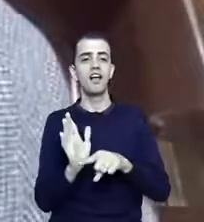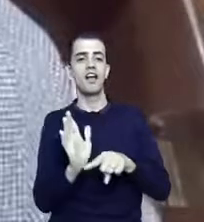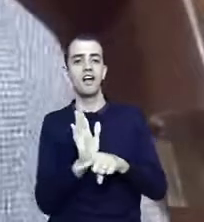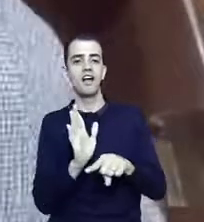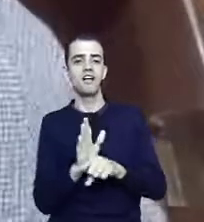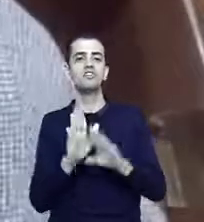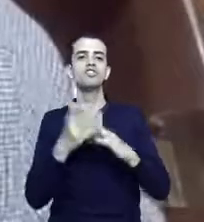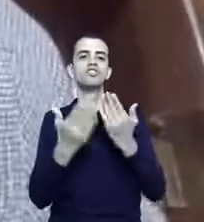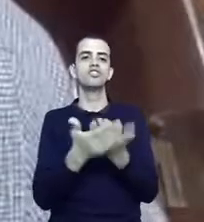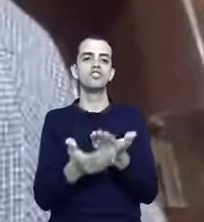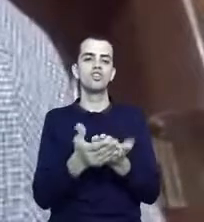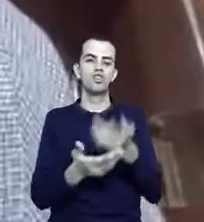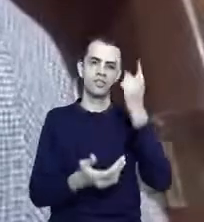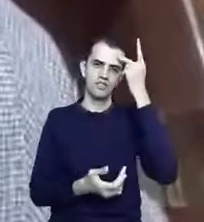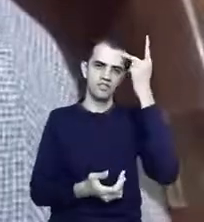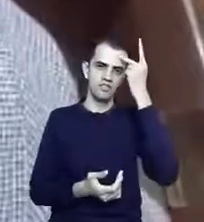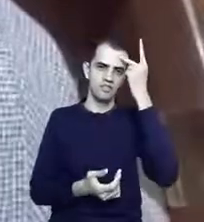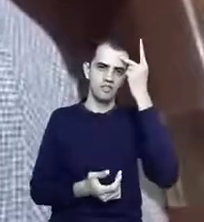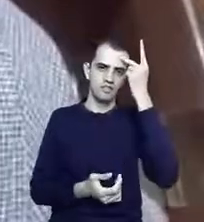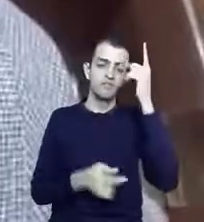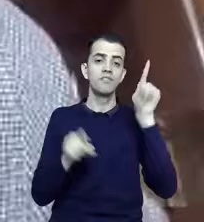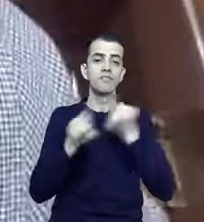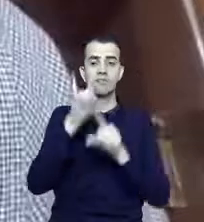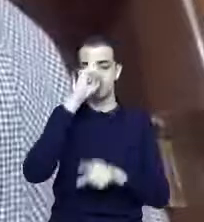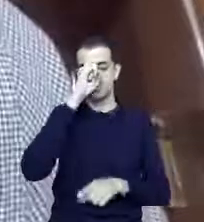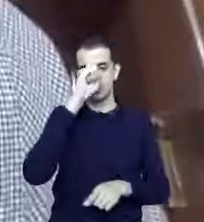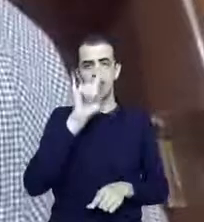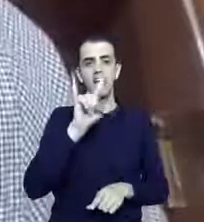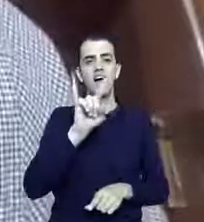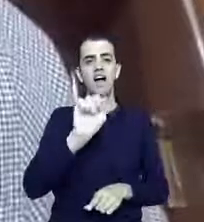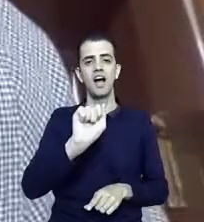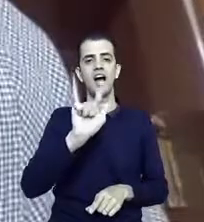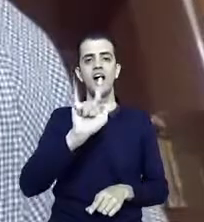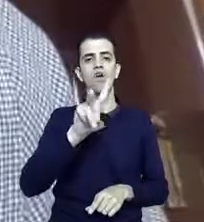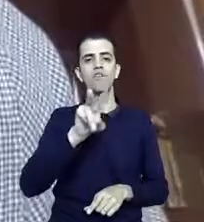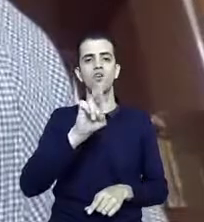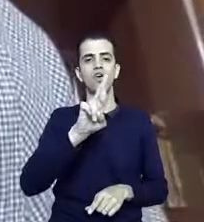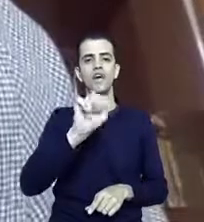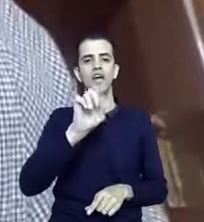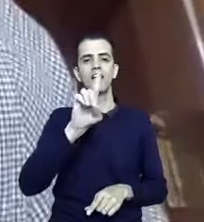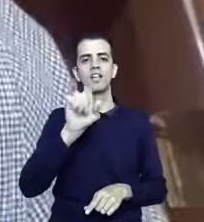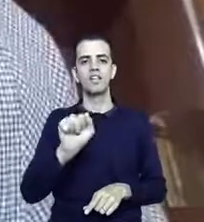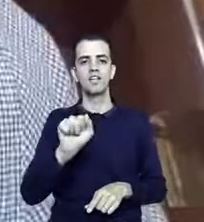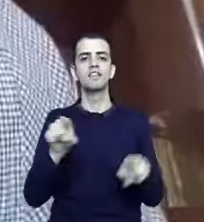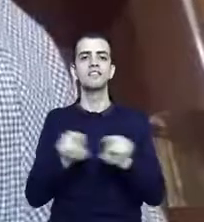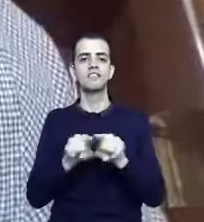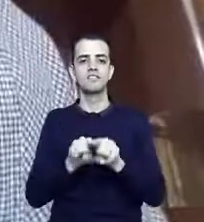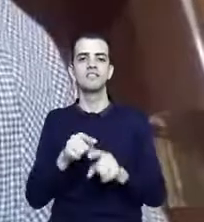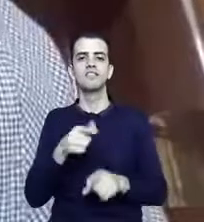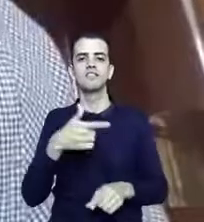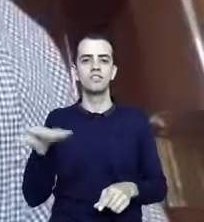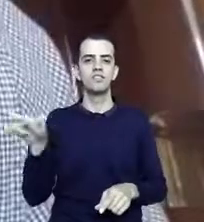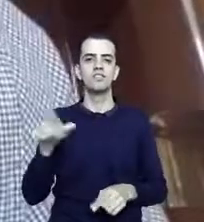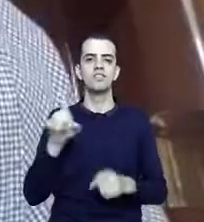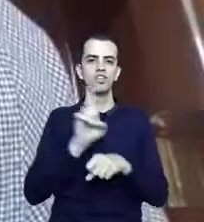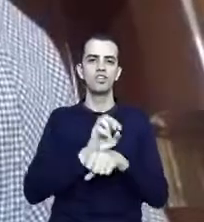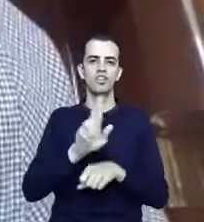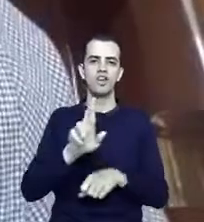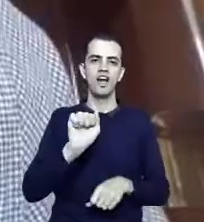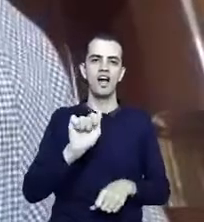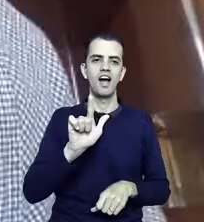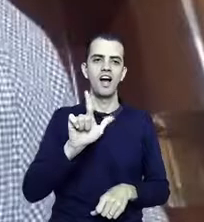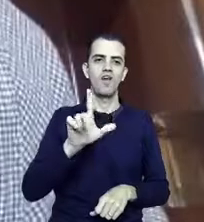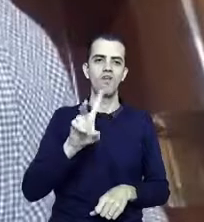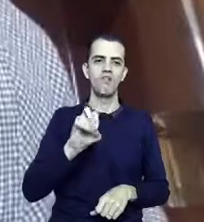e do Hospital Alvorada, doutor Aldo também, né, doutor Belotti? Tanto da Escola Paulista quanto da